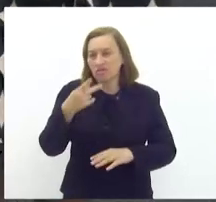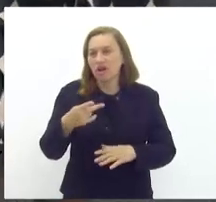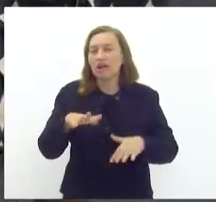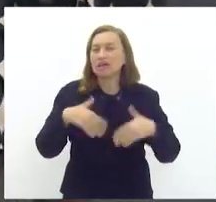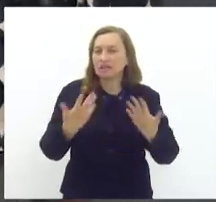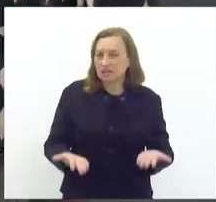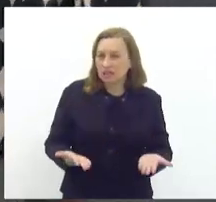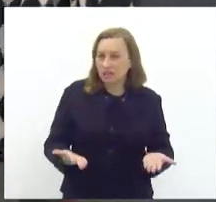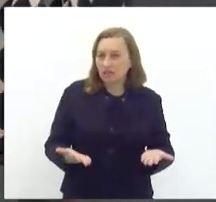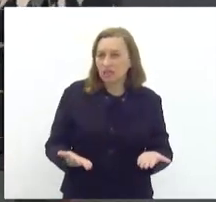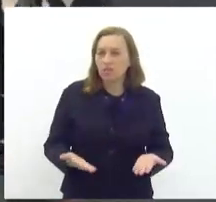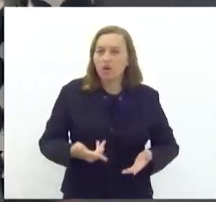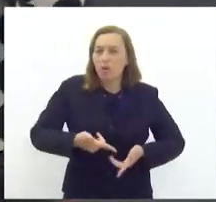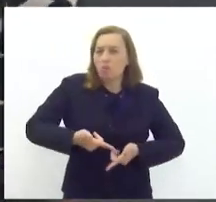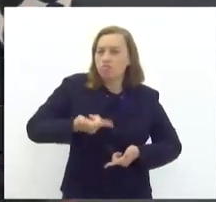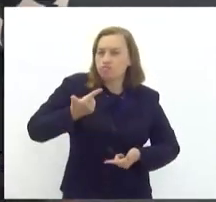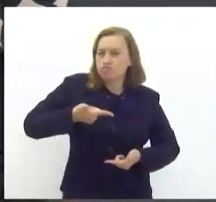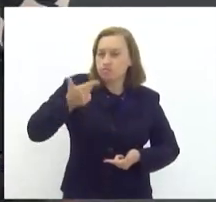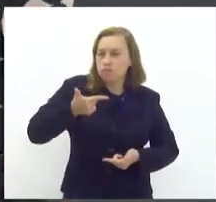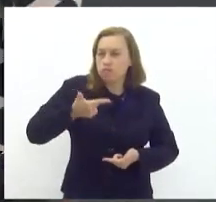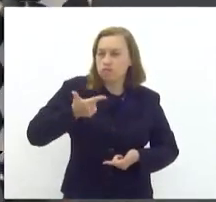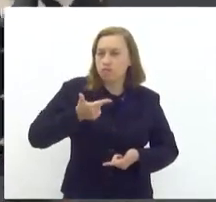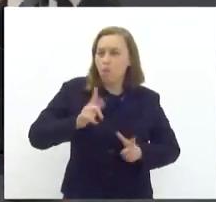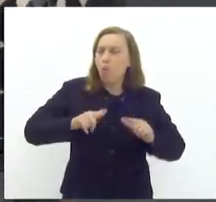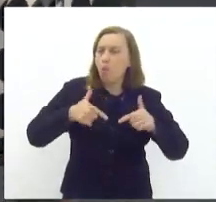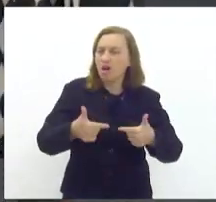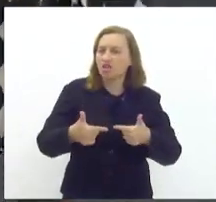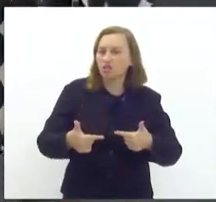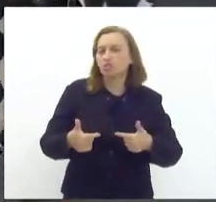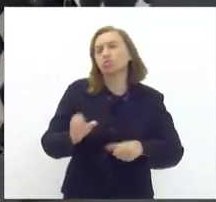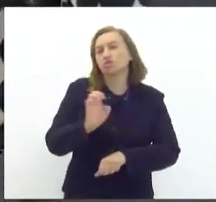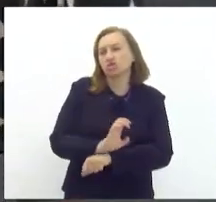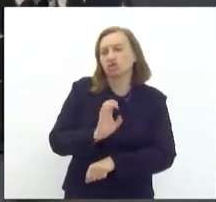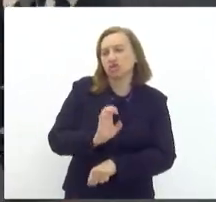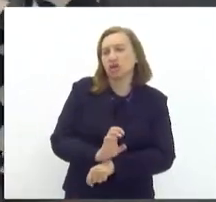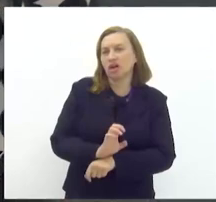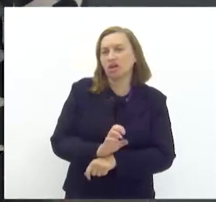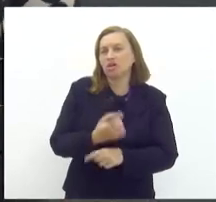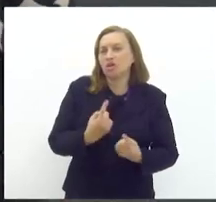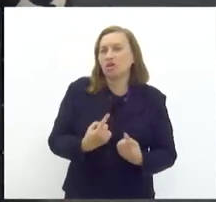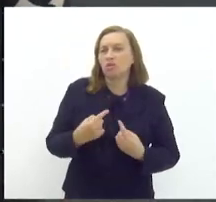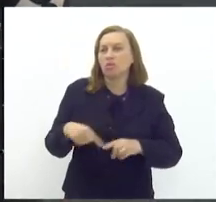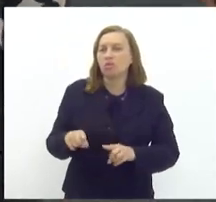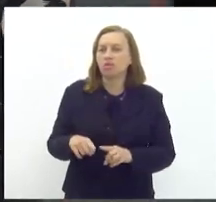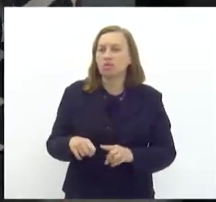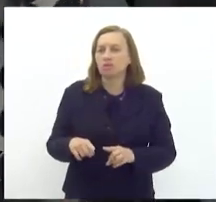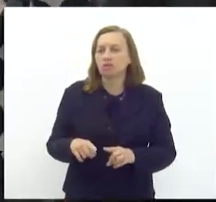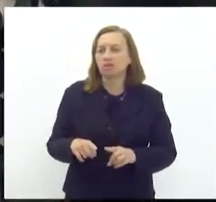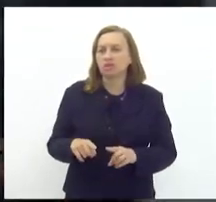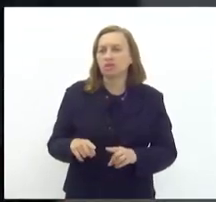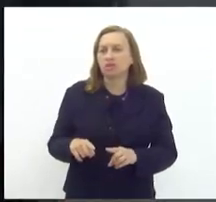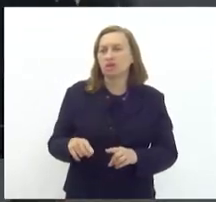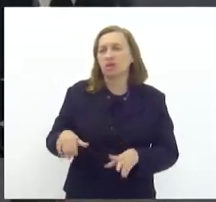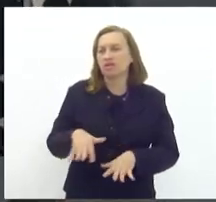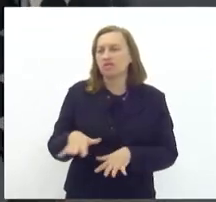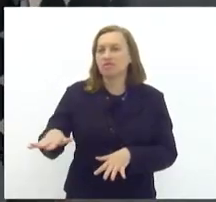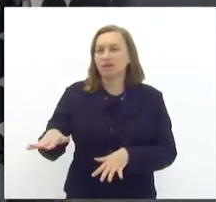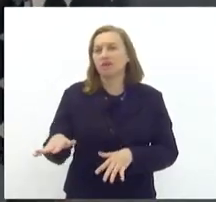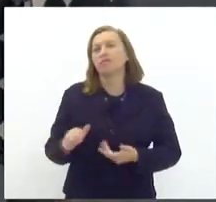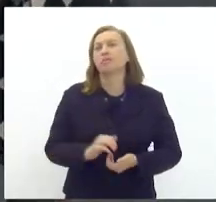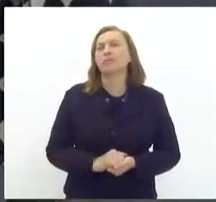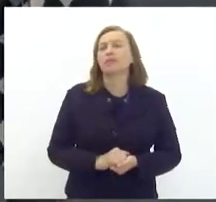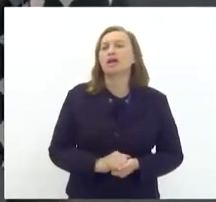o braço as armado do Estado inviabilizando a vida de crianças dentro da favela e da Periferia